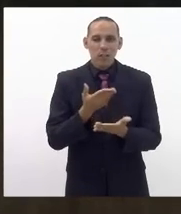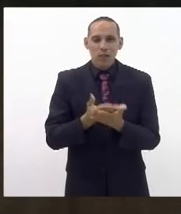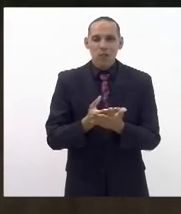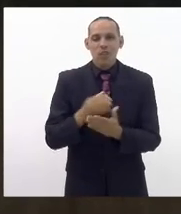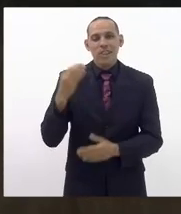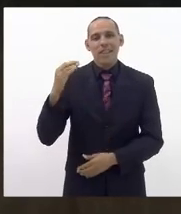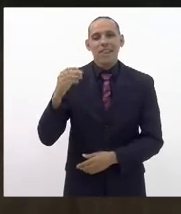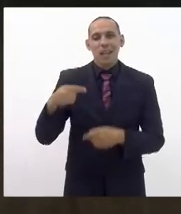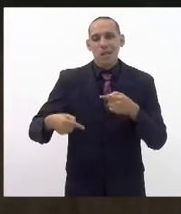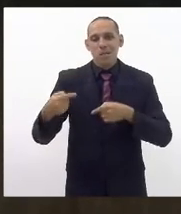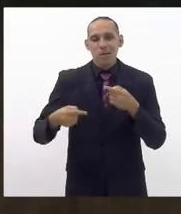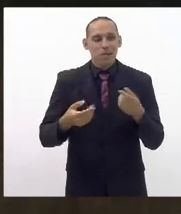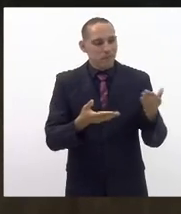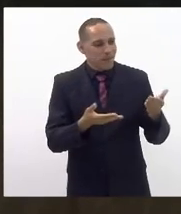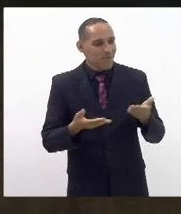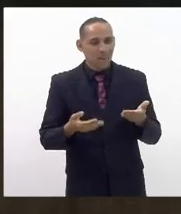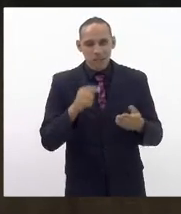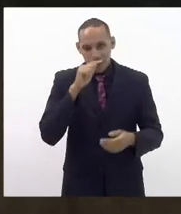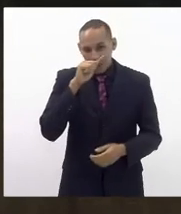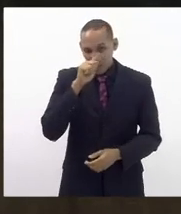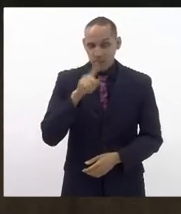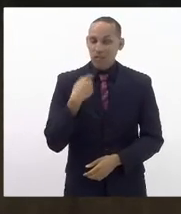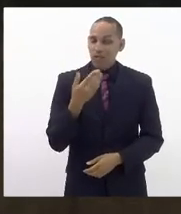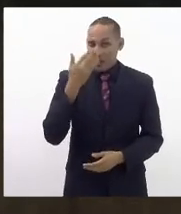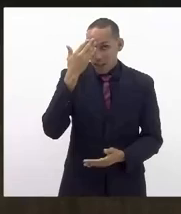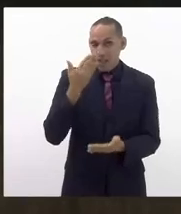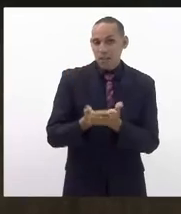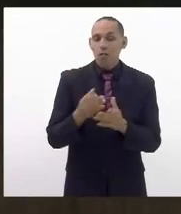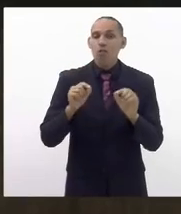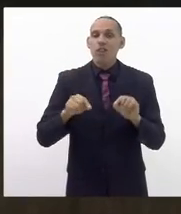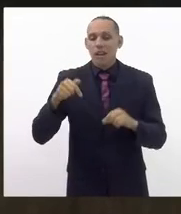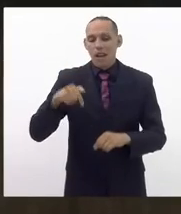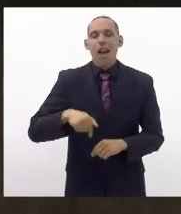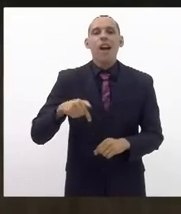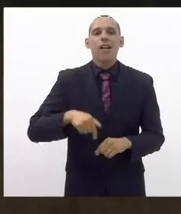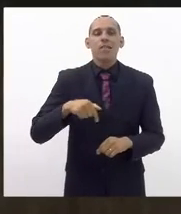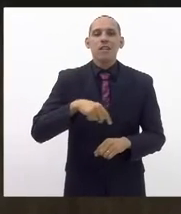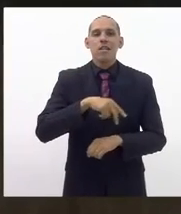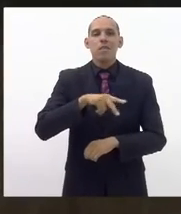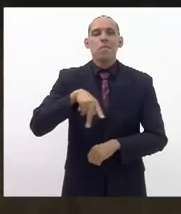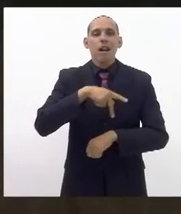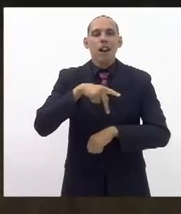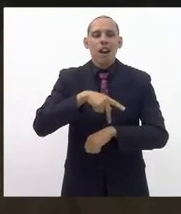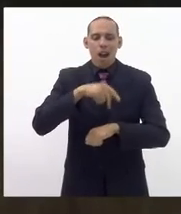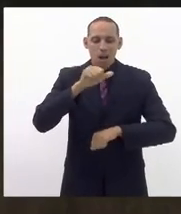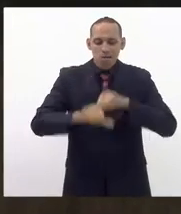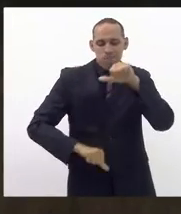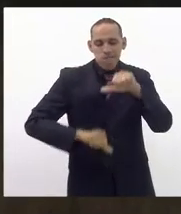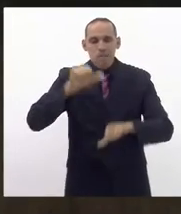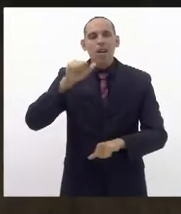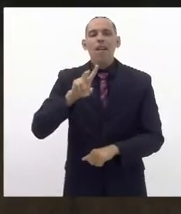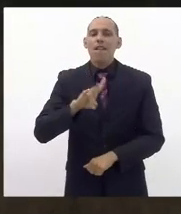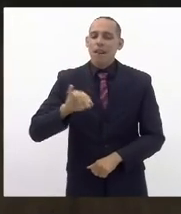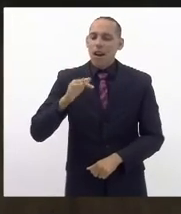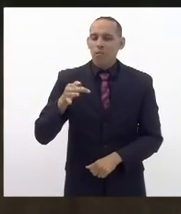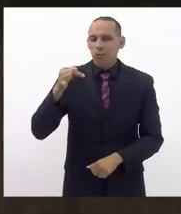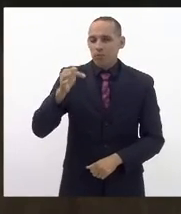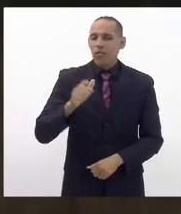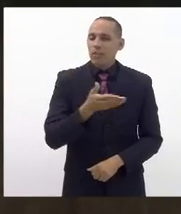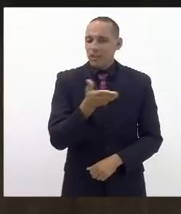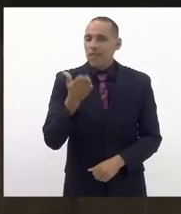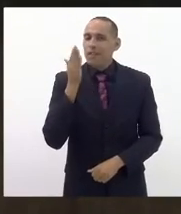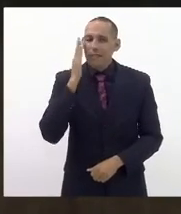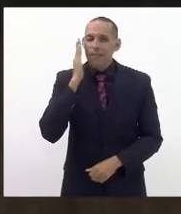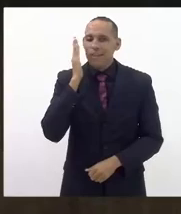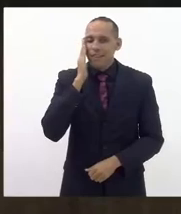bem-vindas. A gente acredita muito que no nosso país a gente vai ter uma transformação na política, e vocês sabem melhor do